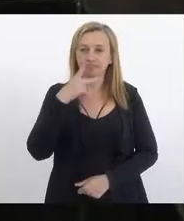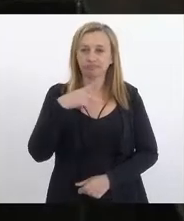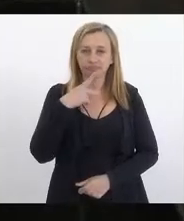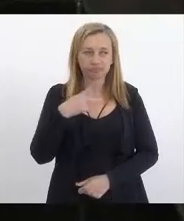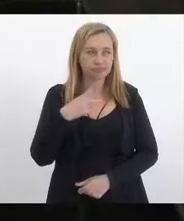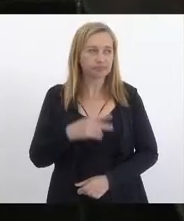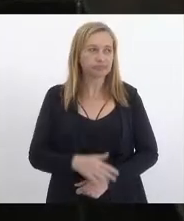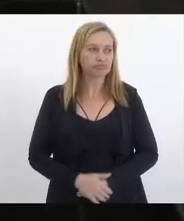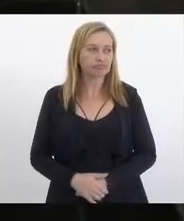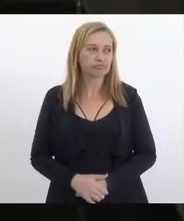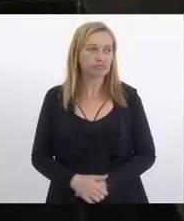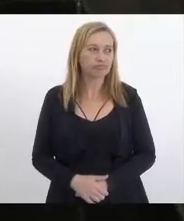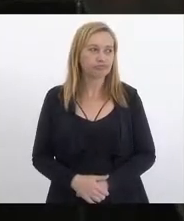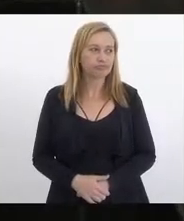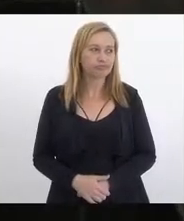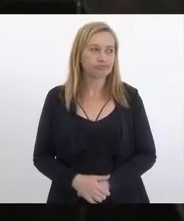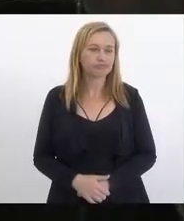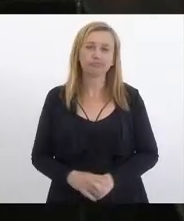fatos